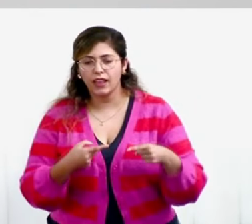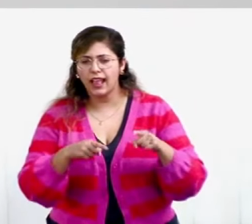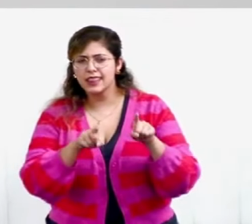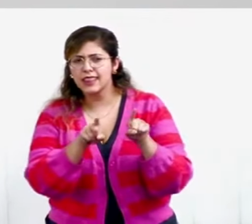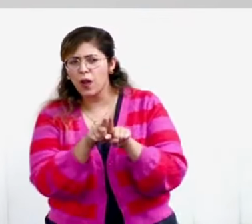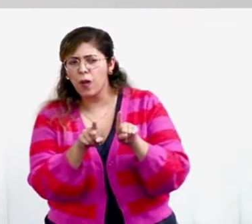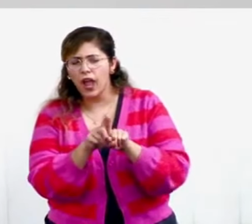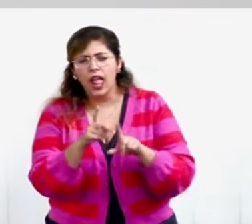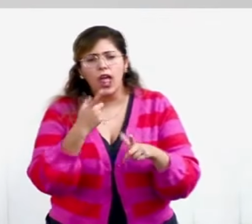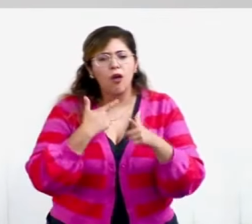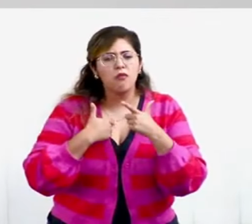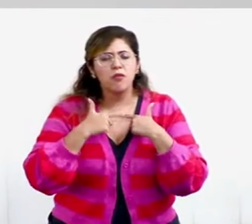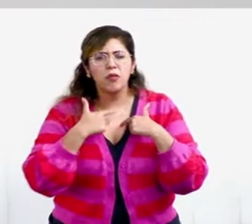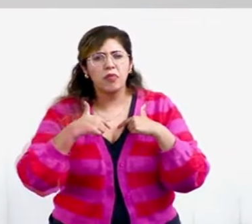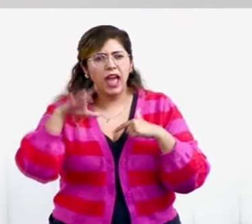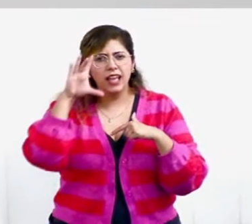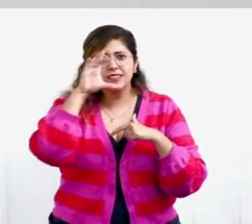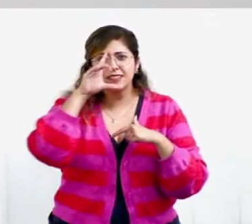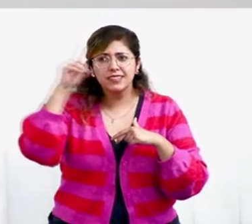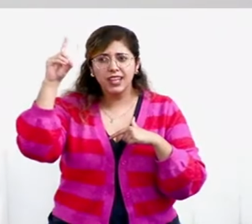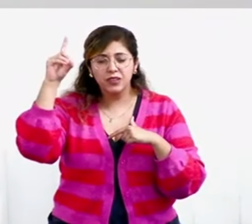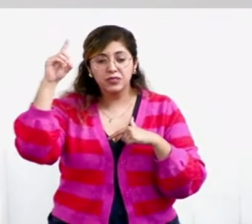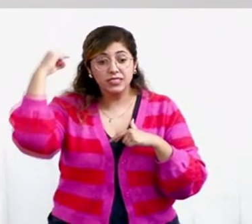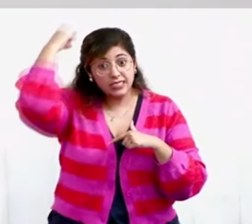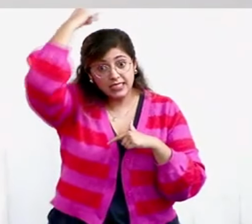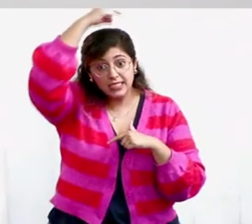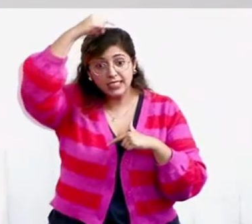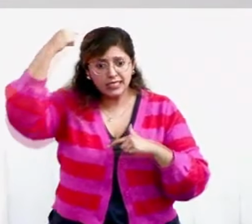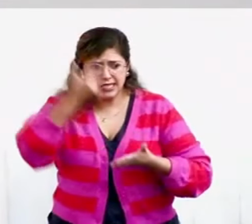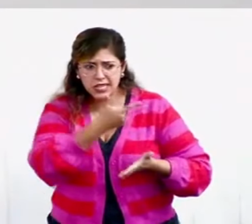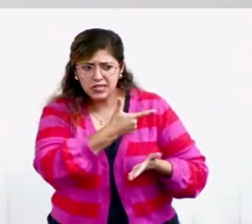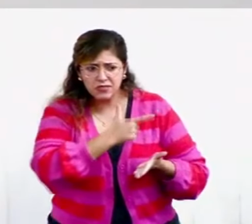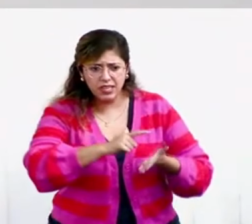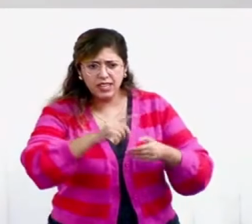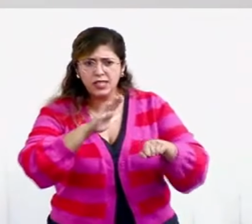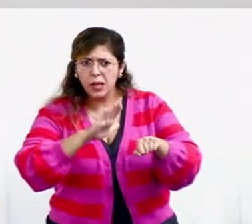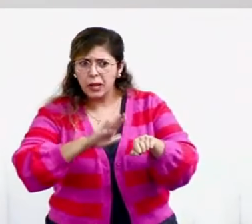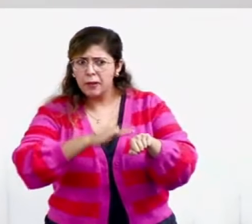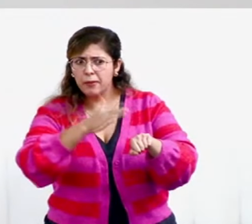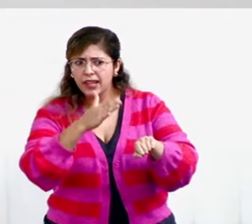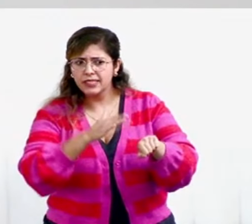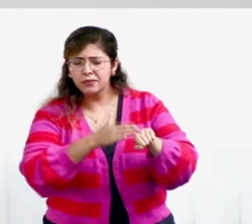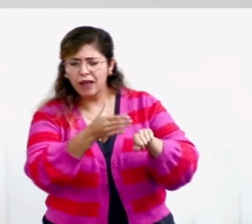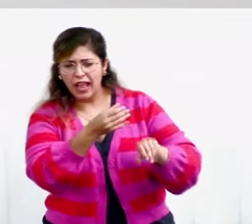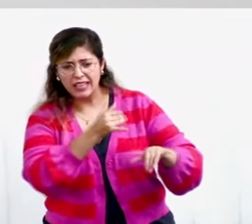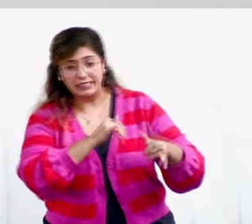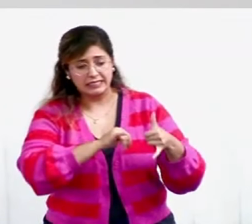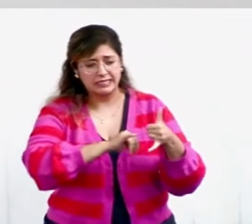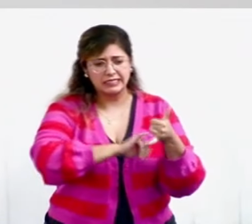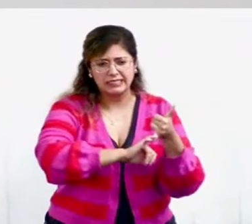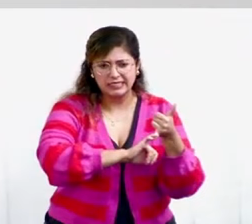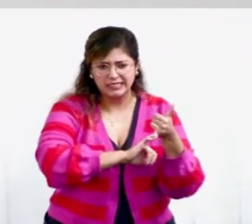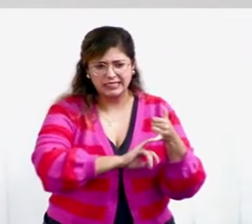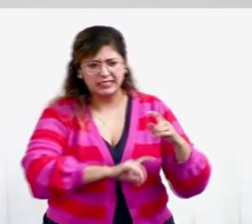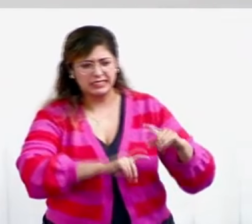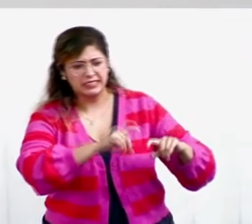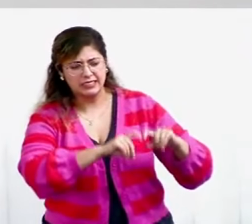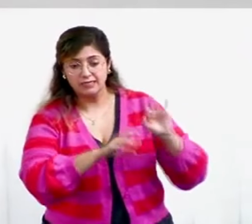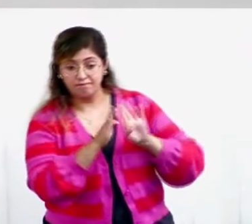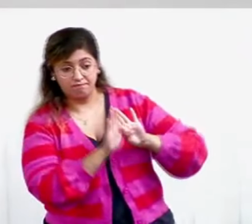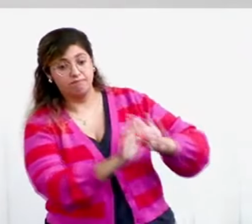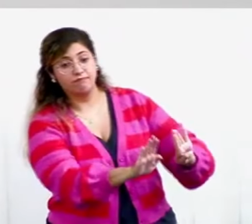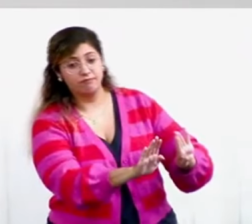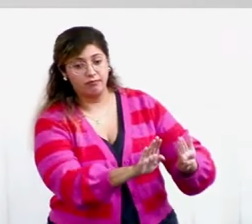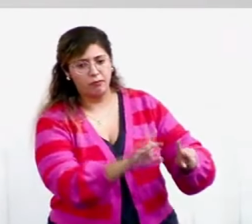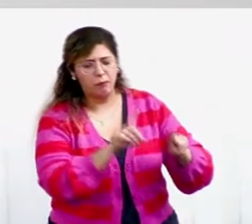é a santificação de vocês, que se abstenham da imoralidade sexual, que cada um de vocês